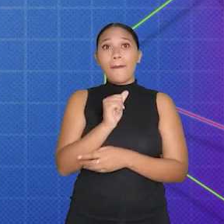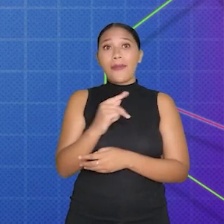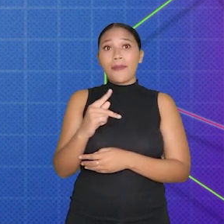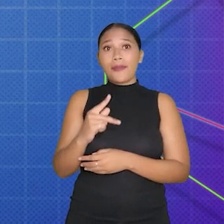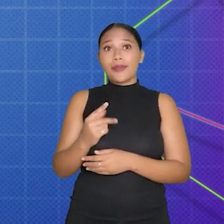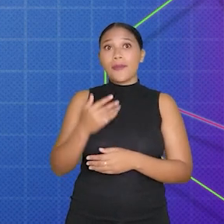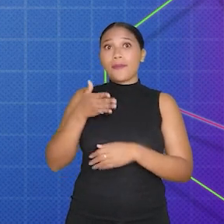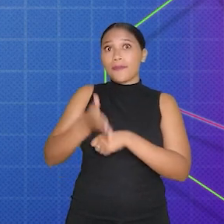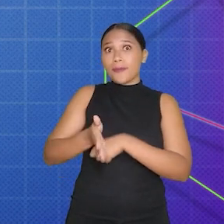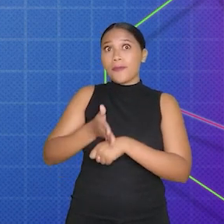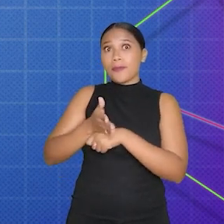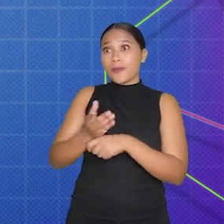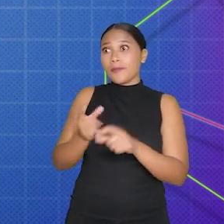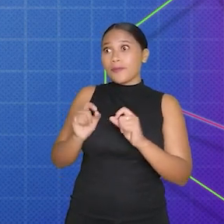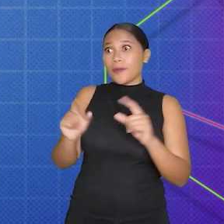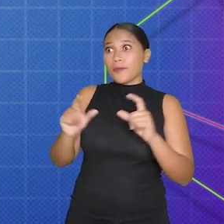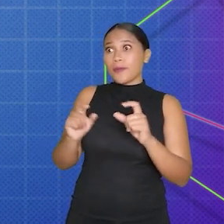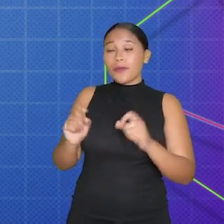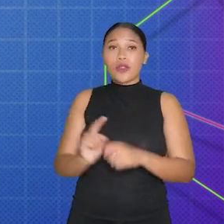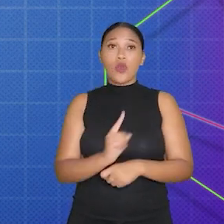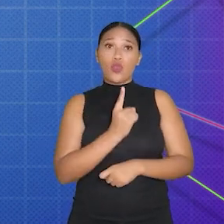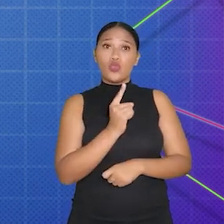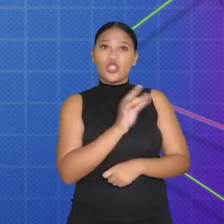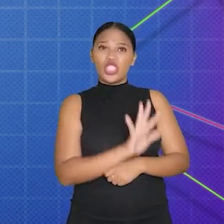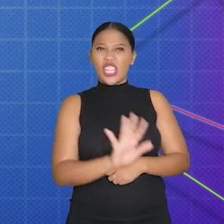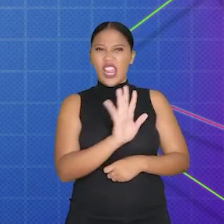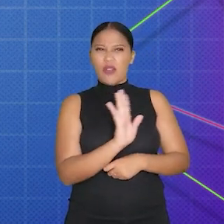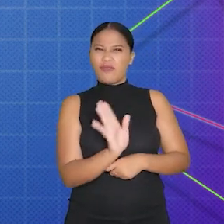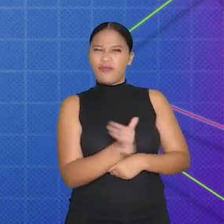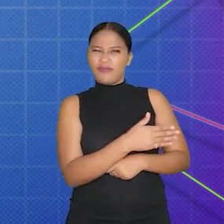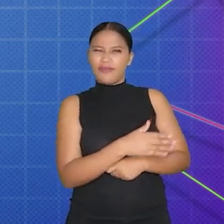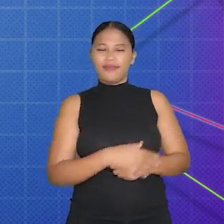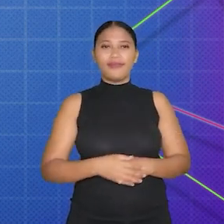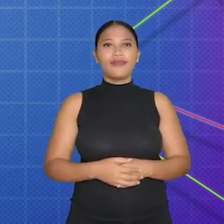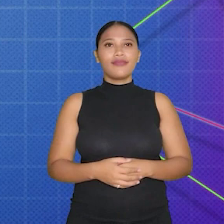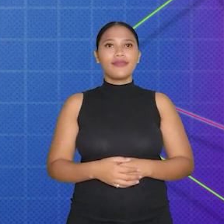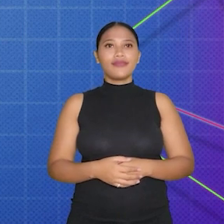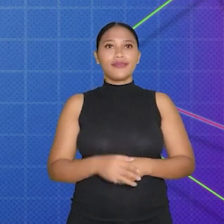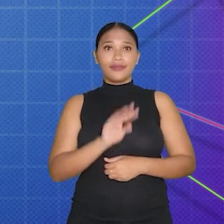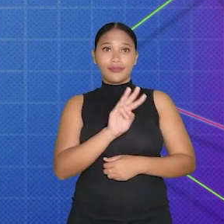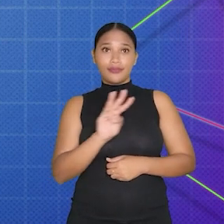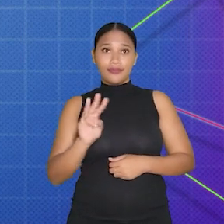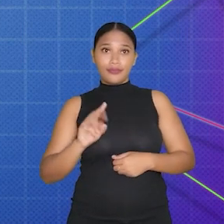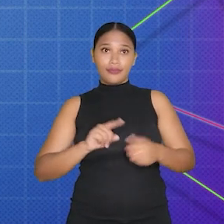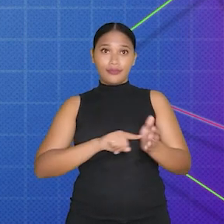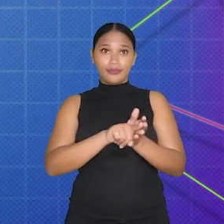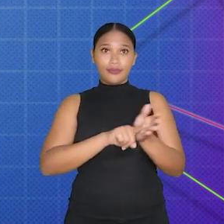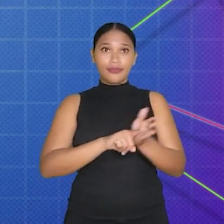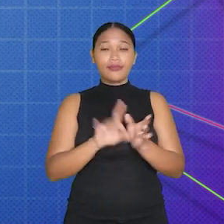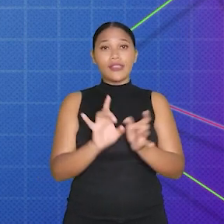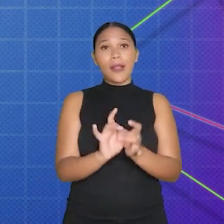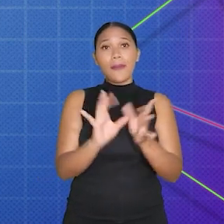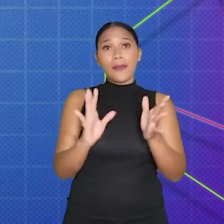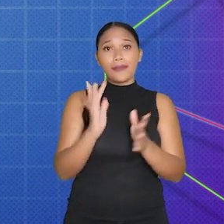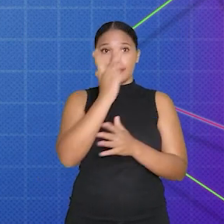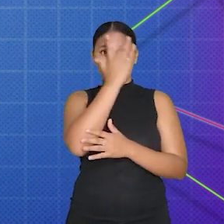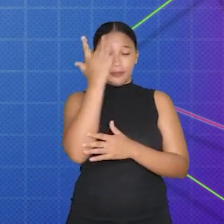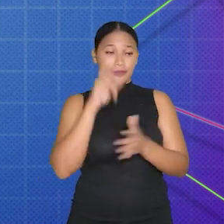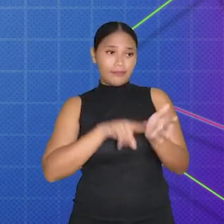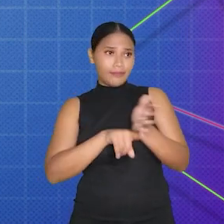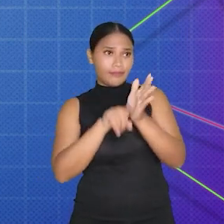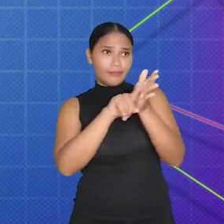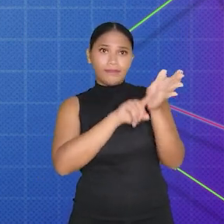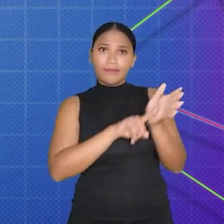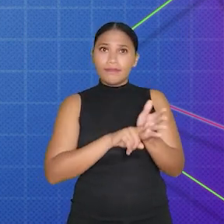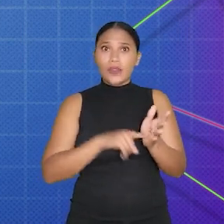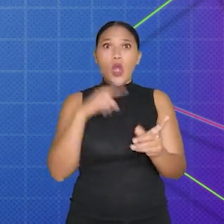pessoas adotam aplicativos e serviços especializados em vez de um único portal geral. Um site de busca é um site que permite que